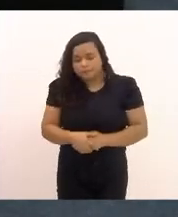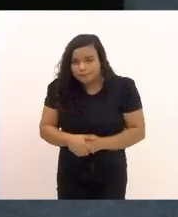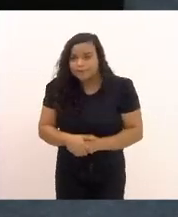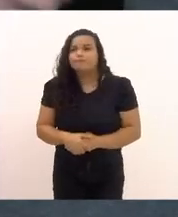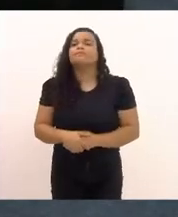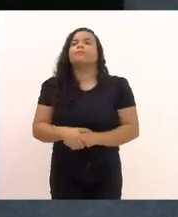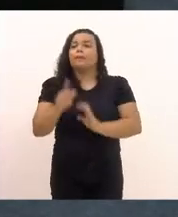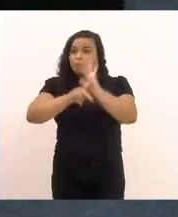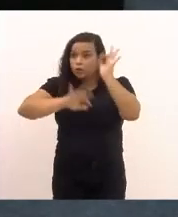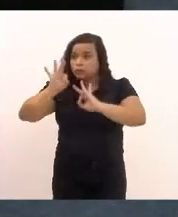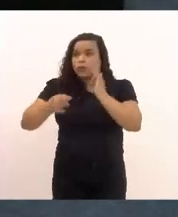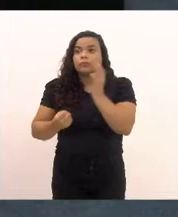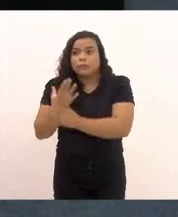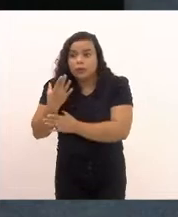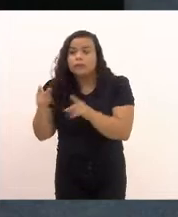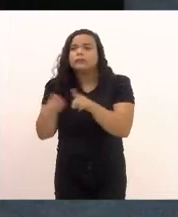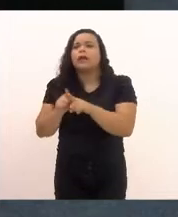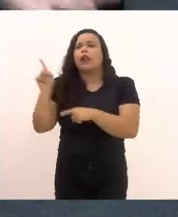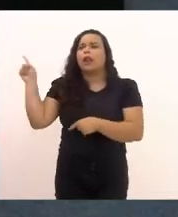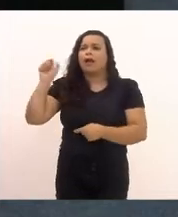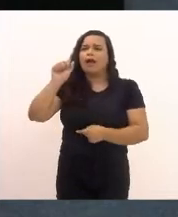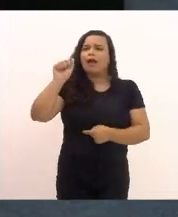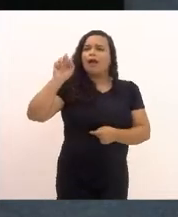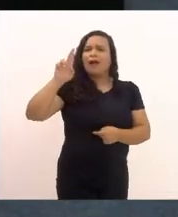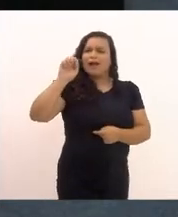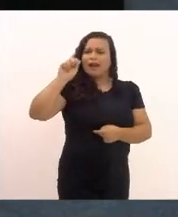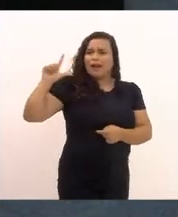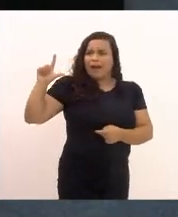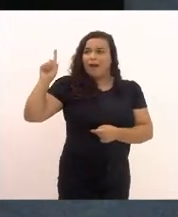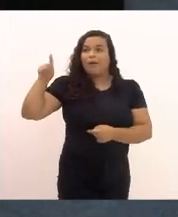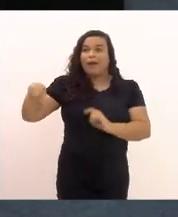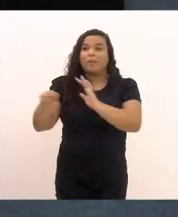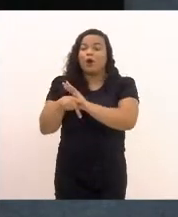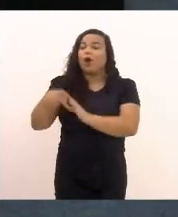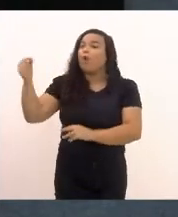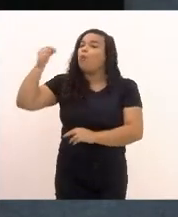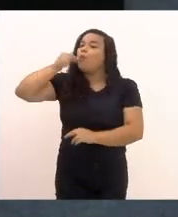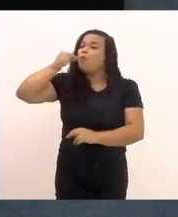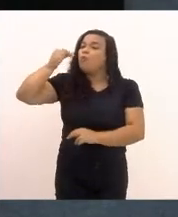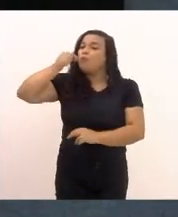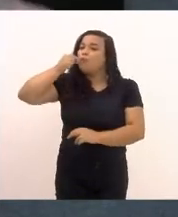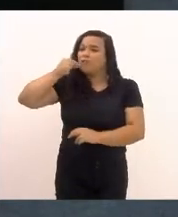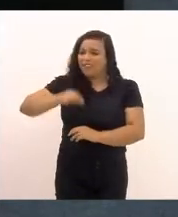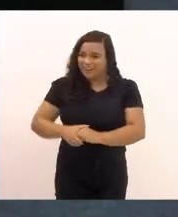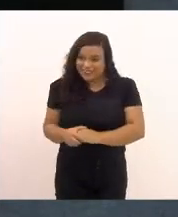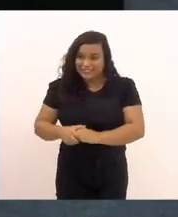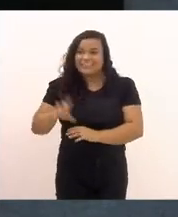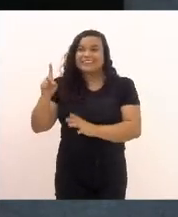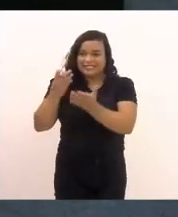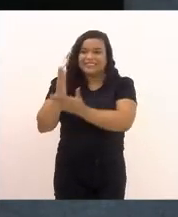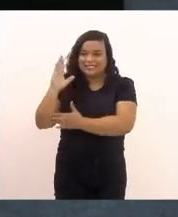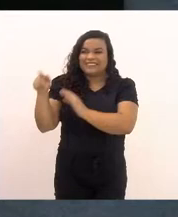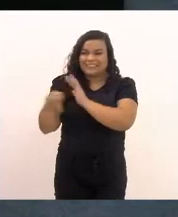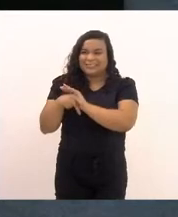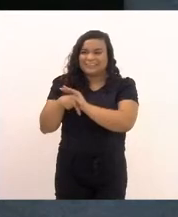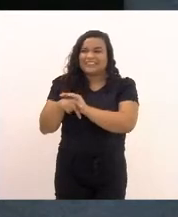como Areal é a capital da uva, projeto aprovado